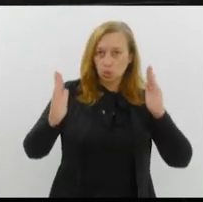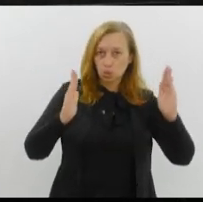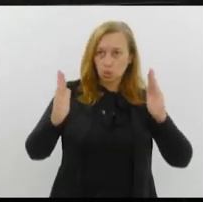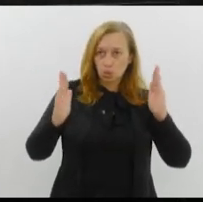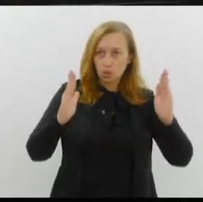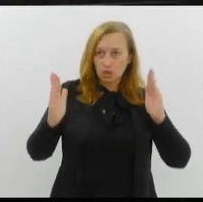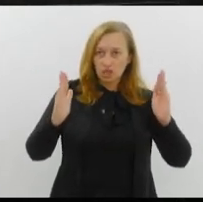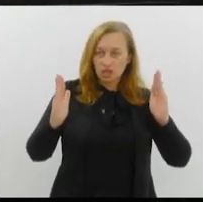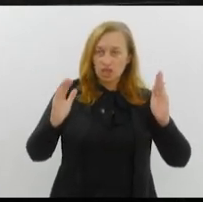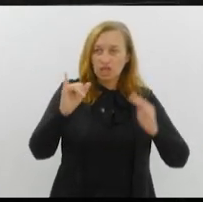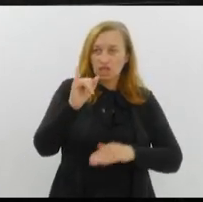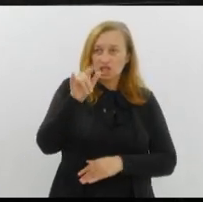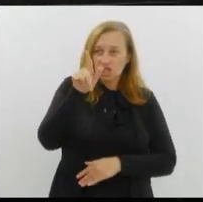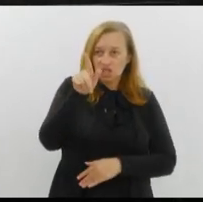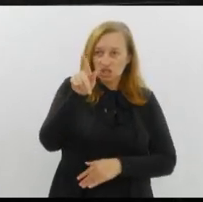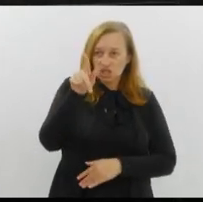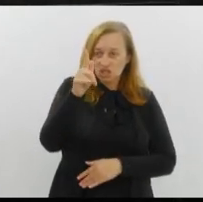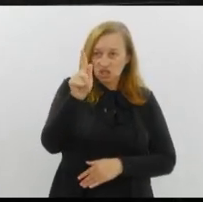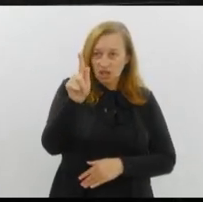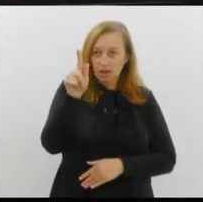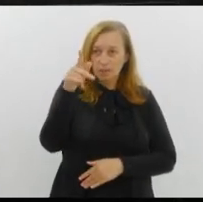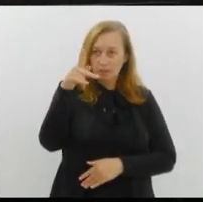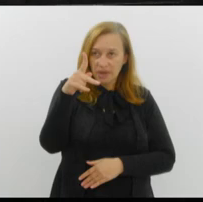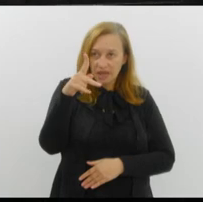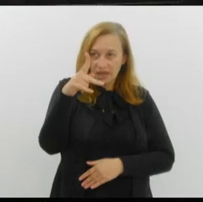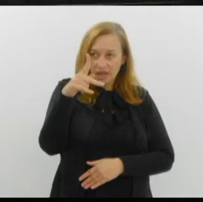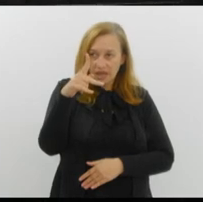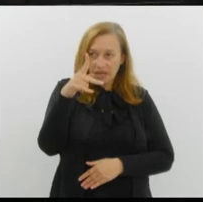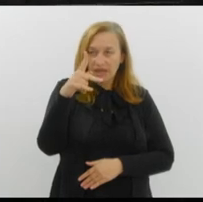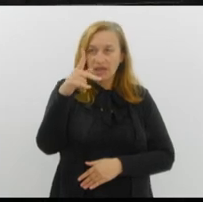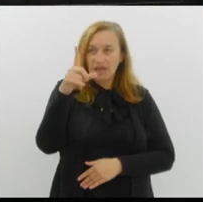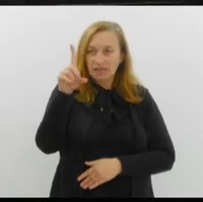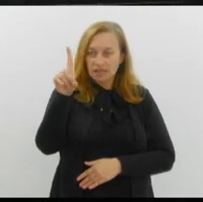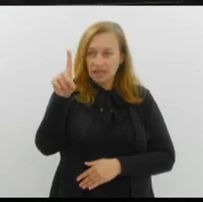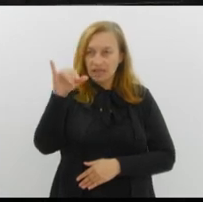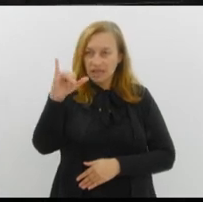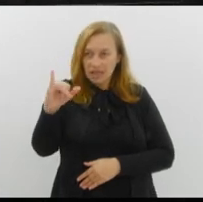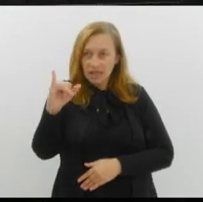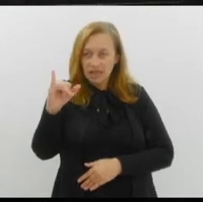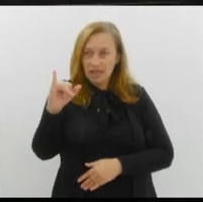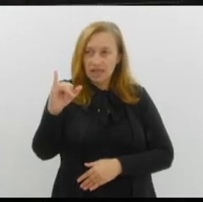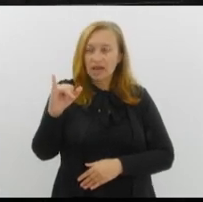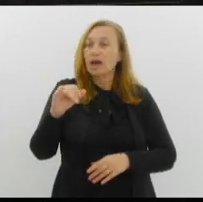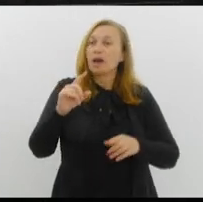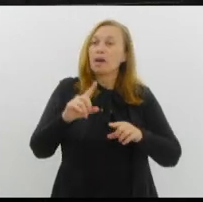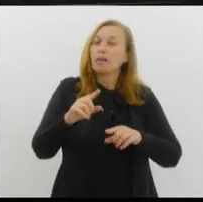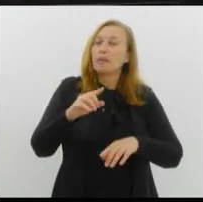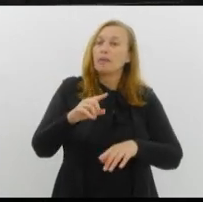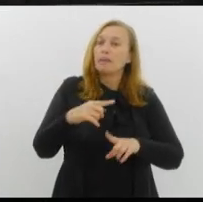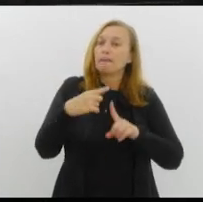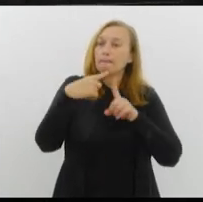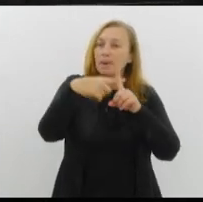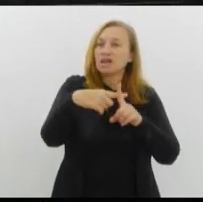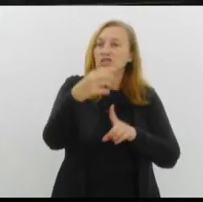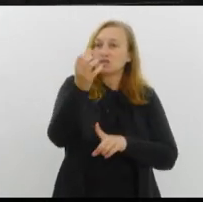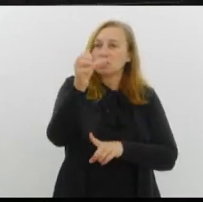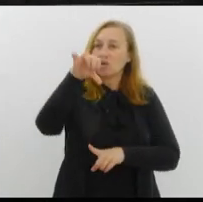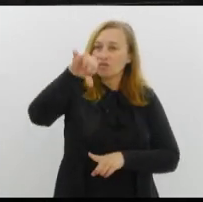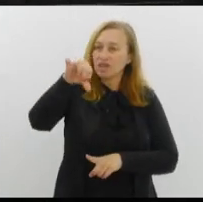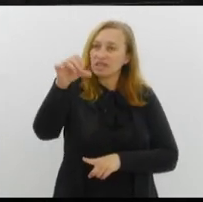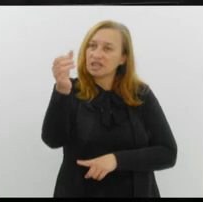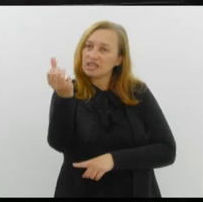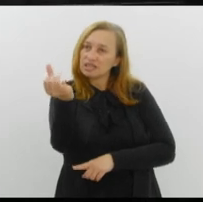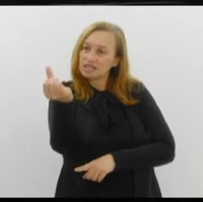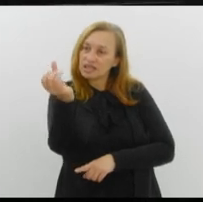foi o IGPDI mais 6% ao ano. E foi mudado pela Lei Complementar